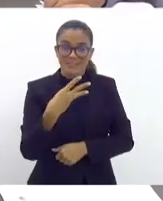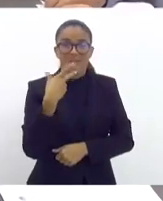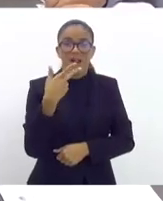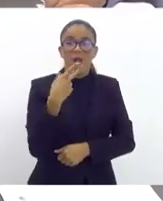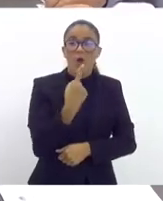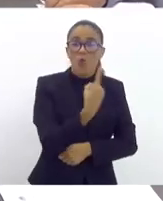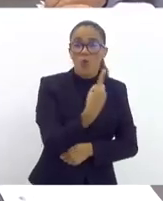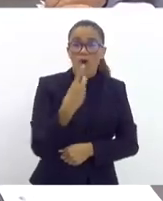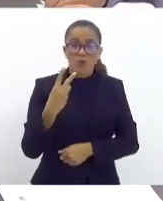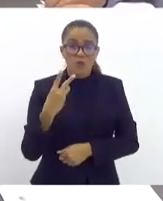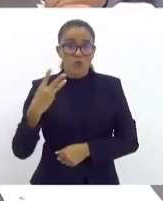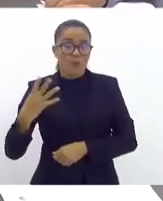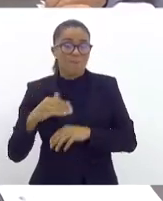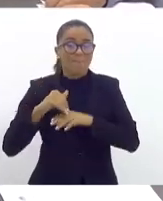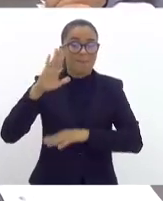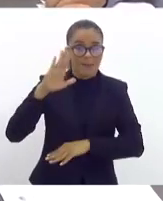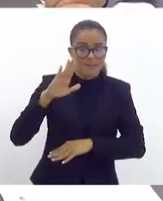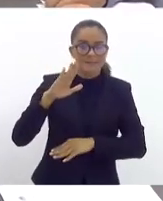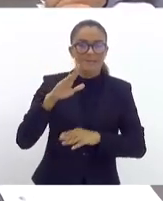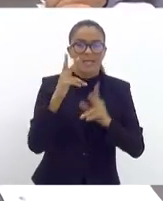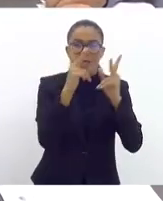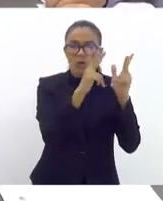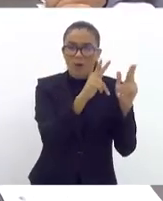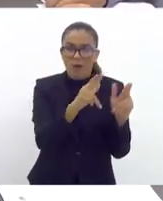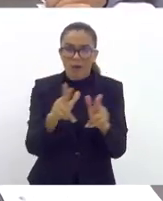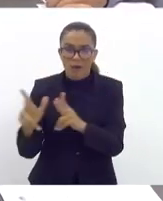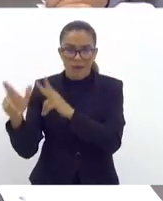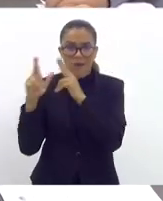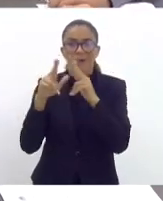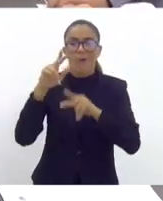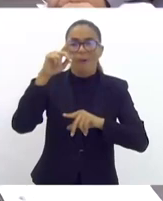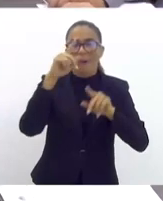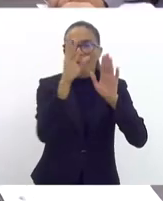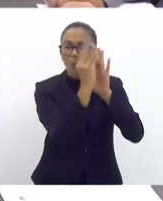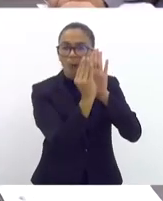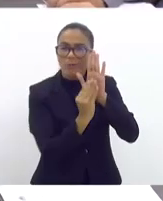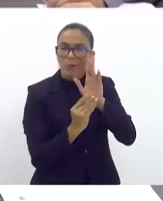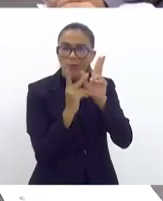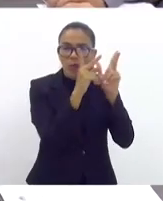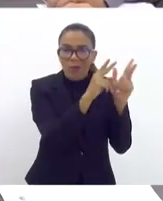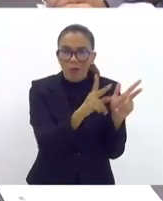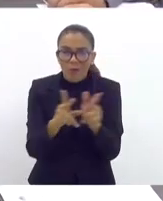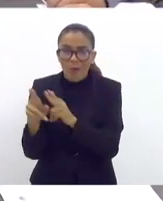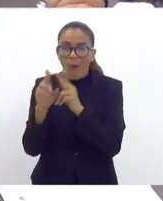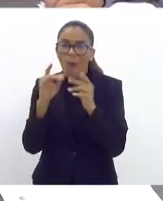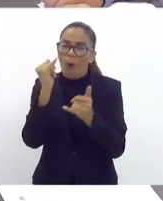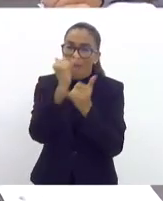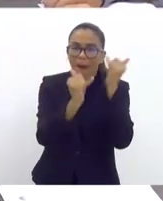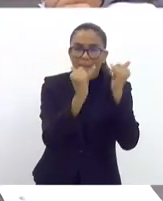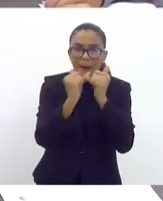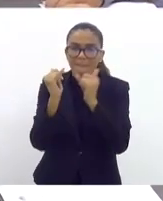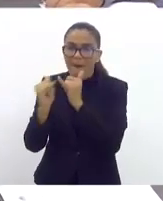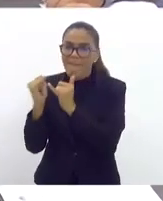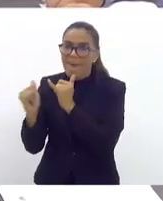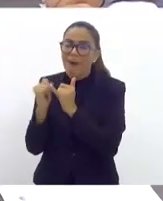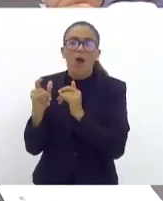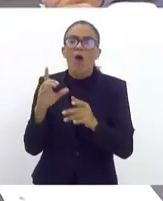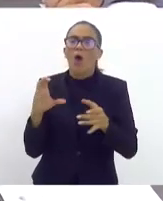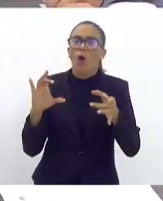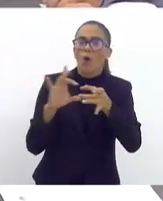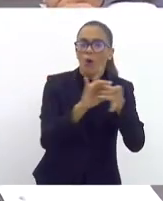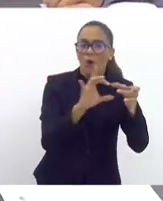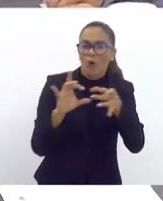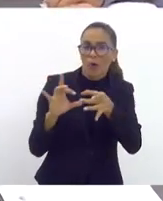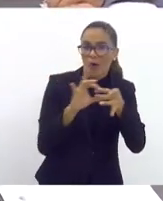duas ou mais proposições da mesma espécie que regulem matéria Idêntica ou correlata ou seja o correlato